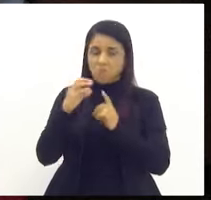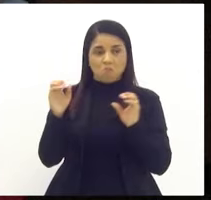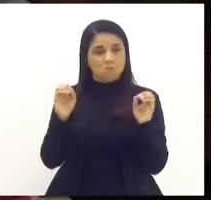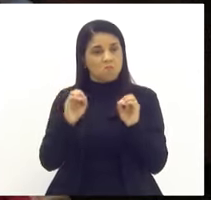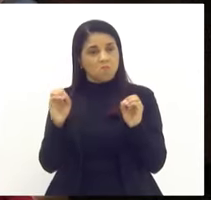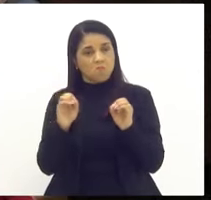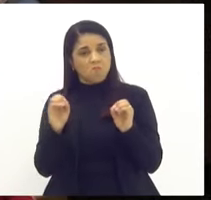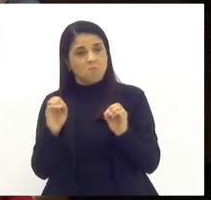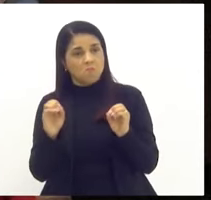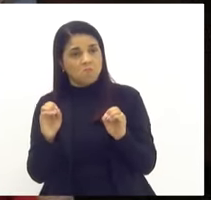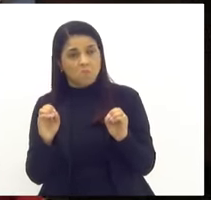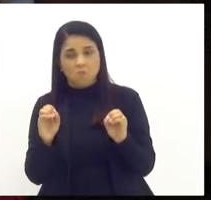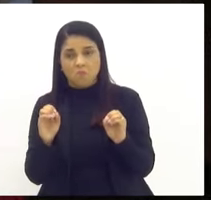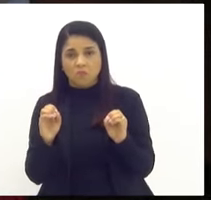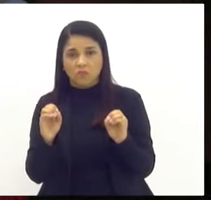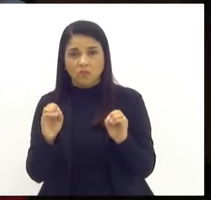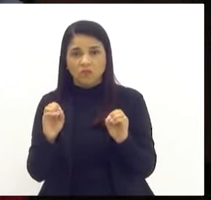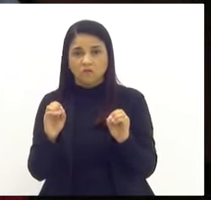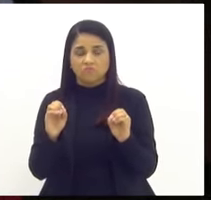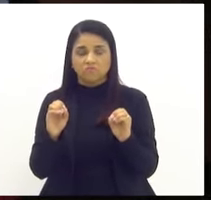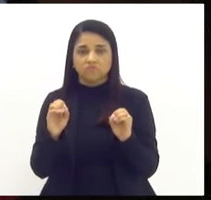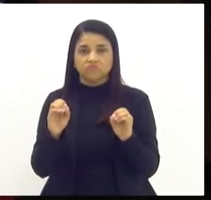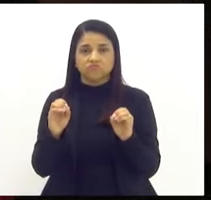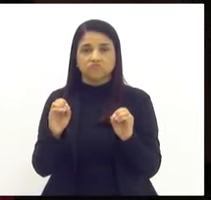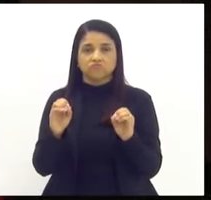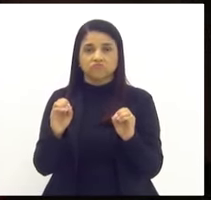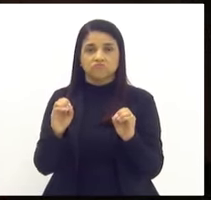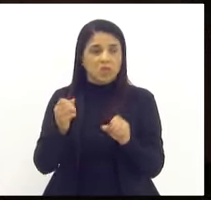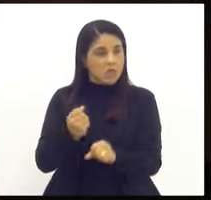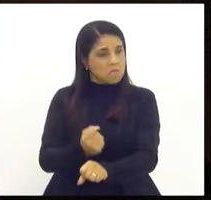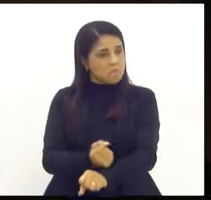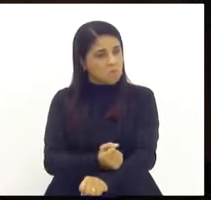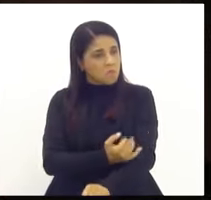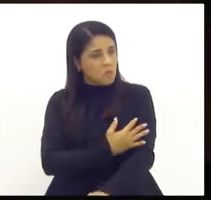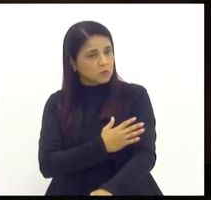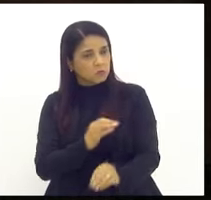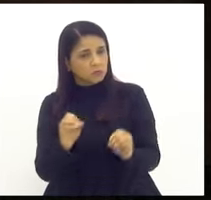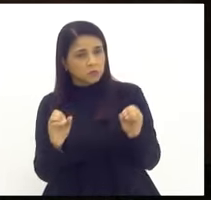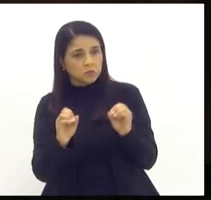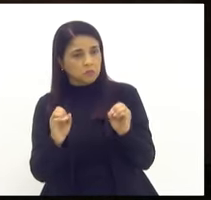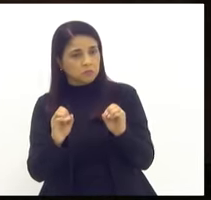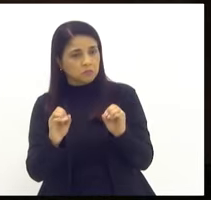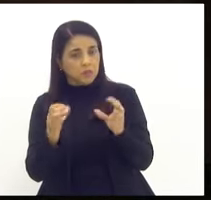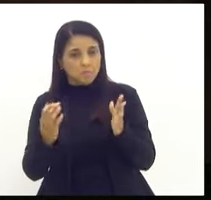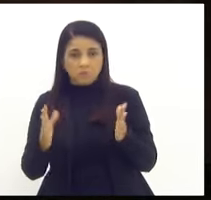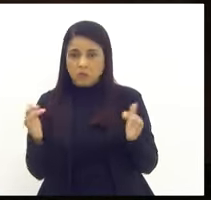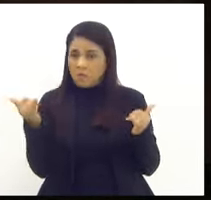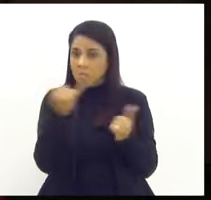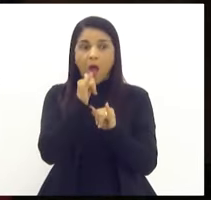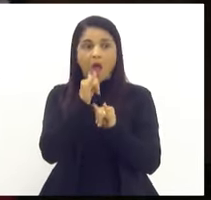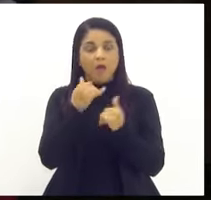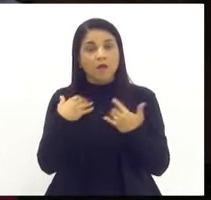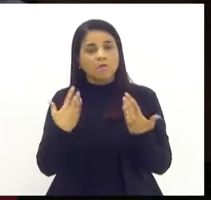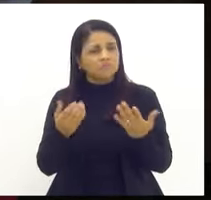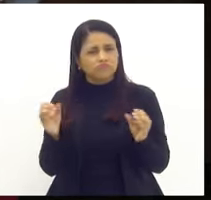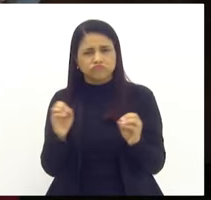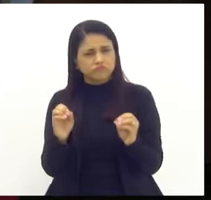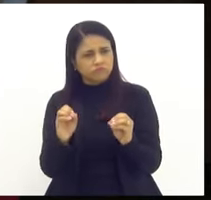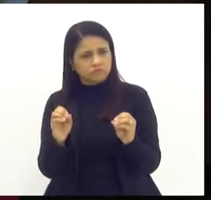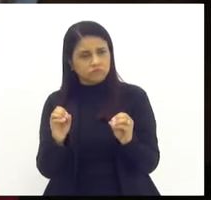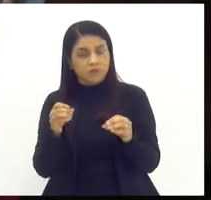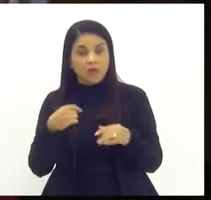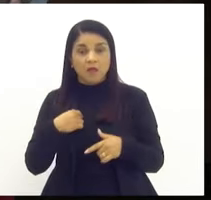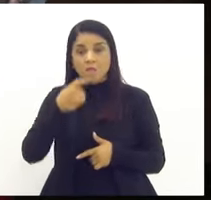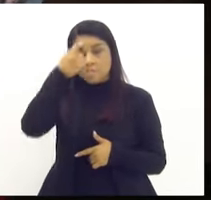sob nenhuma nenhuma forma de emocionalmente estar abalada agora o senhor Imagine quando uma